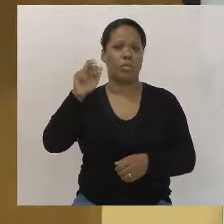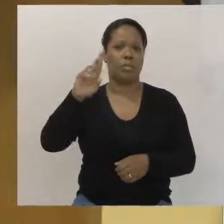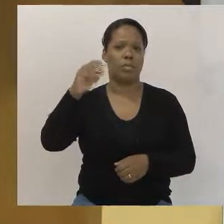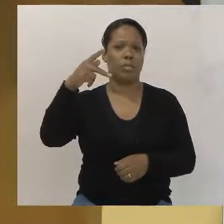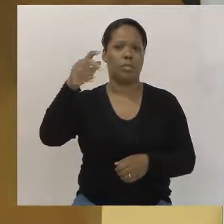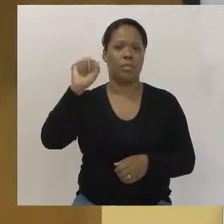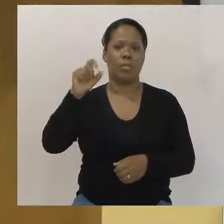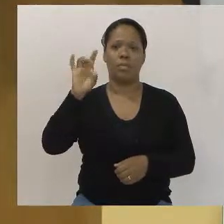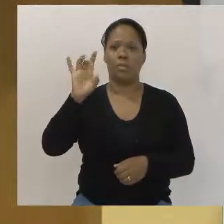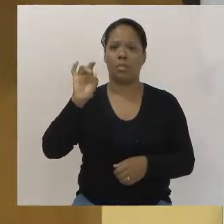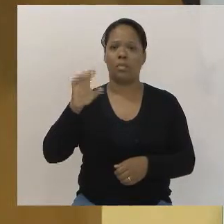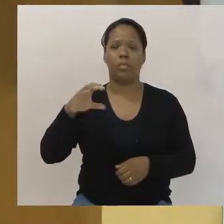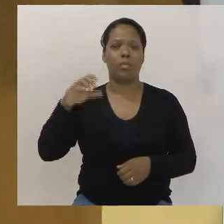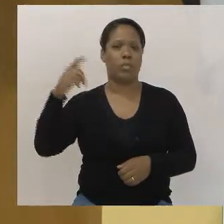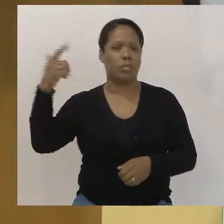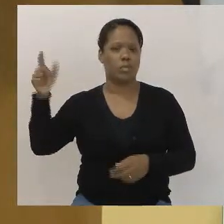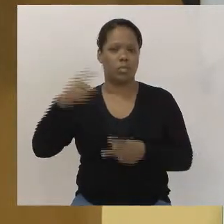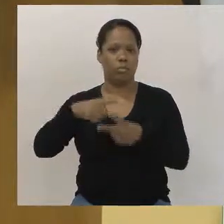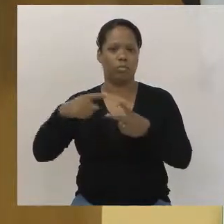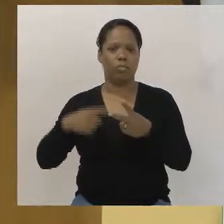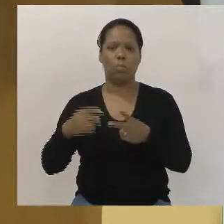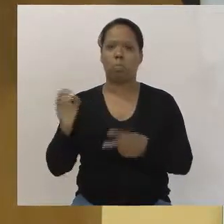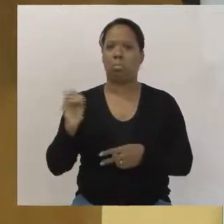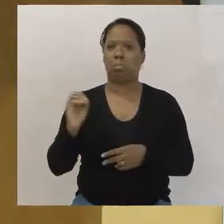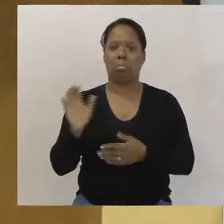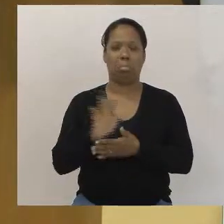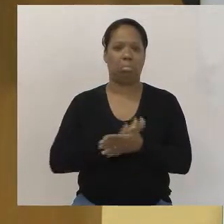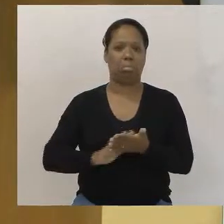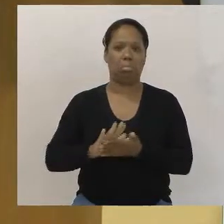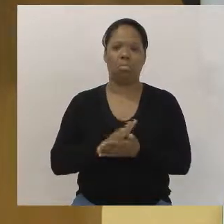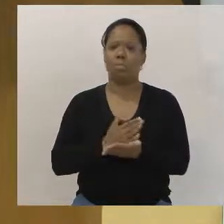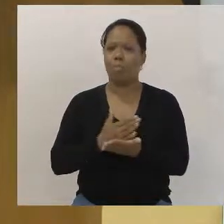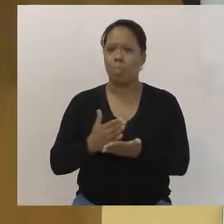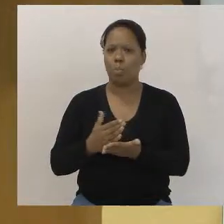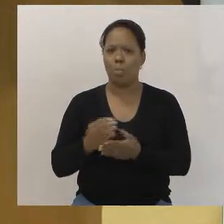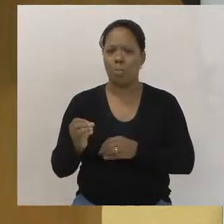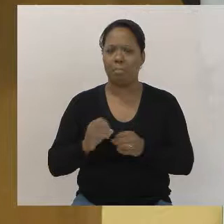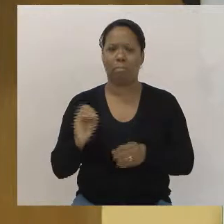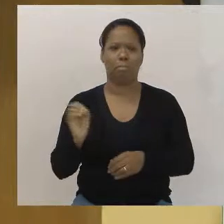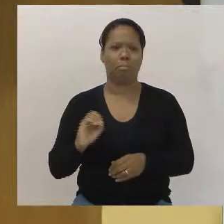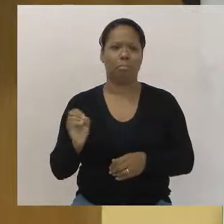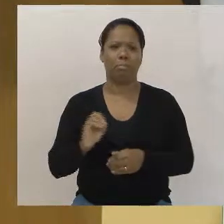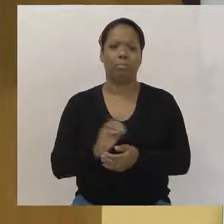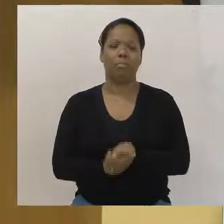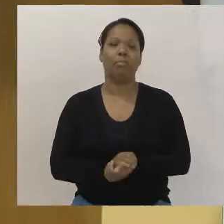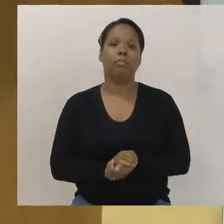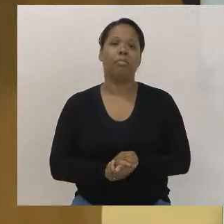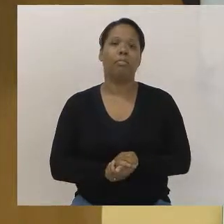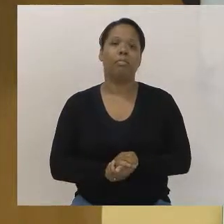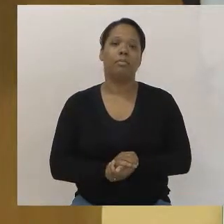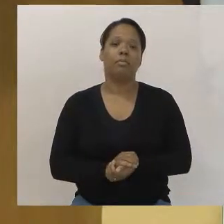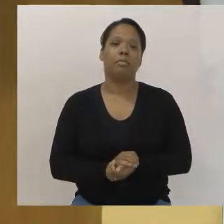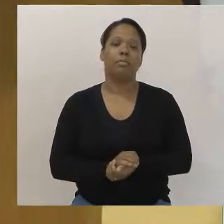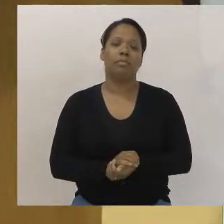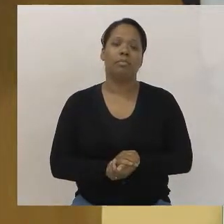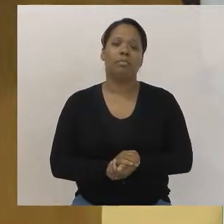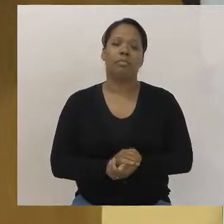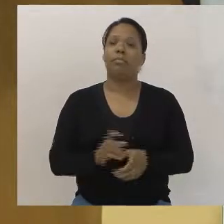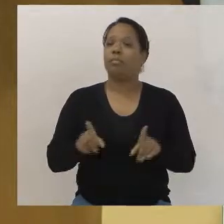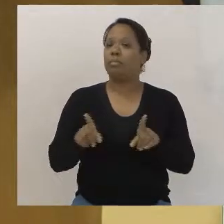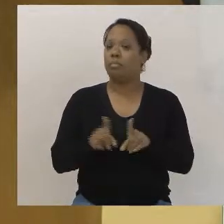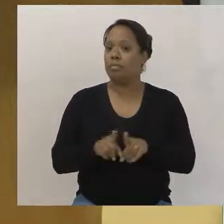ano colônia paraíso nem sinal diferenciar a obra mas há